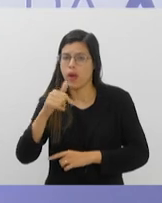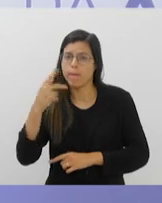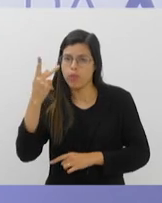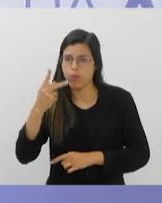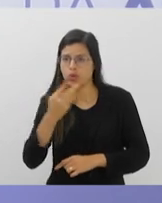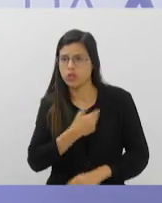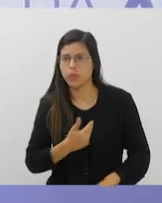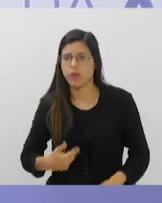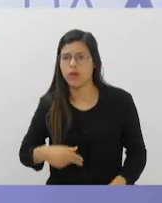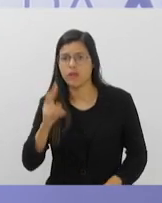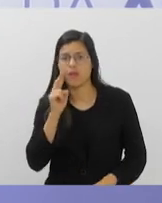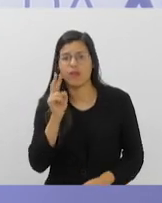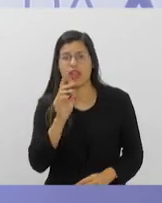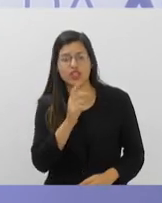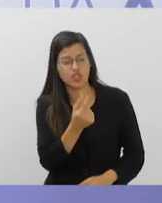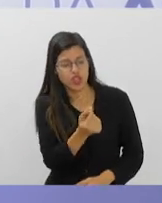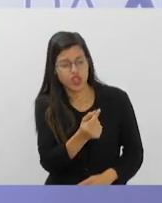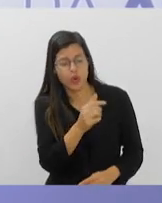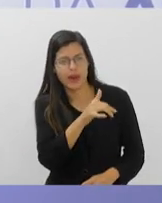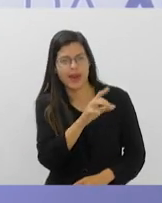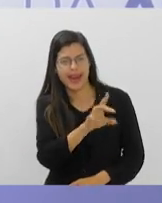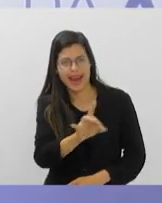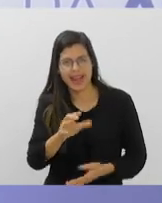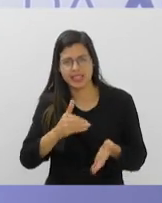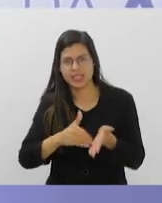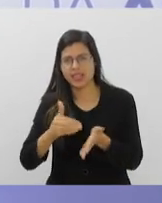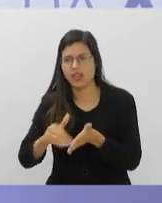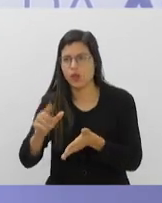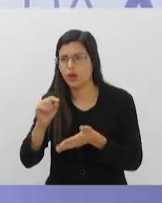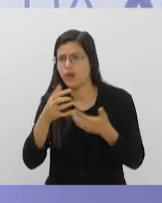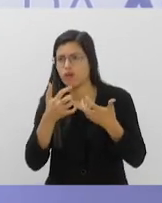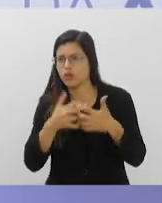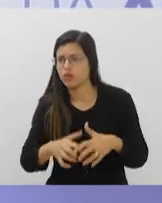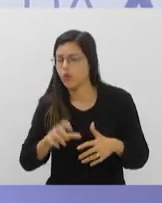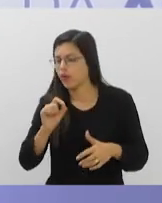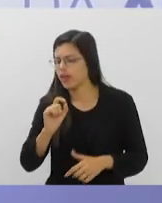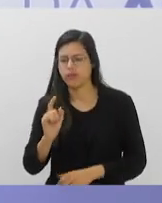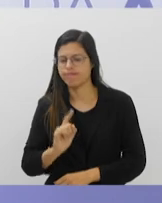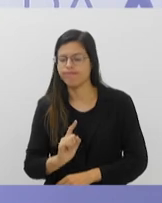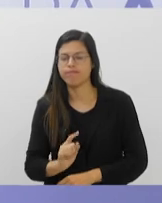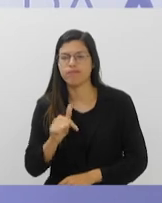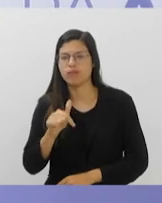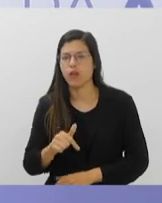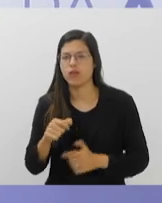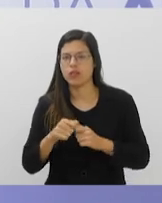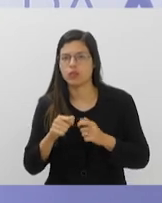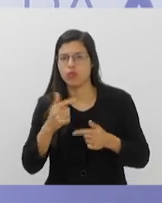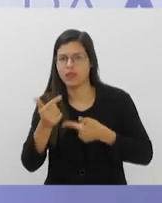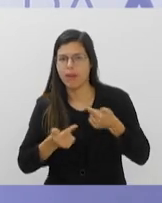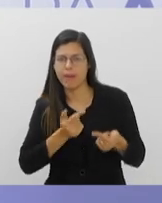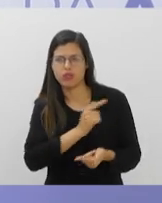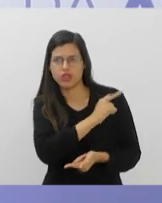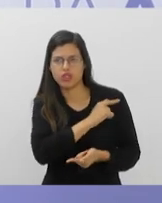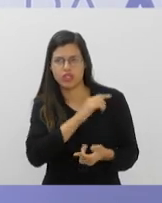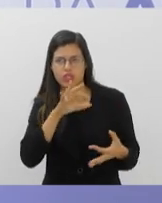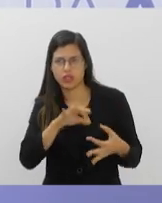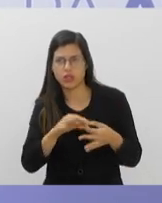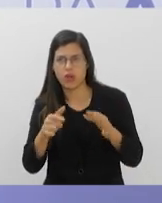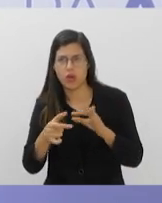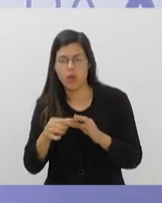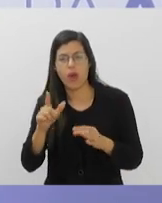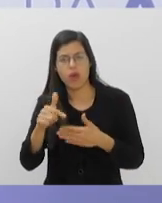dinheiro em cada secretaria o que tá funcionando o que não tá é fazer um trabalho de gestão com tudo que essa é a função de uma subsecretaria